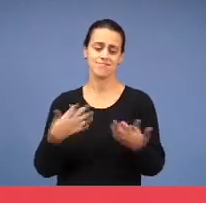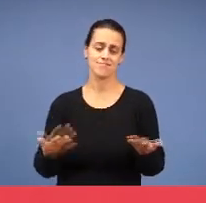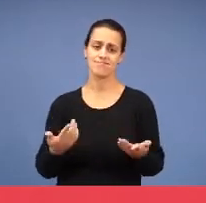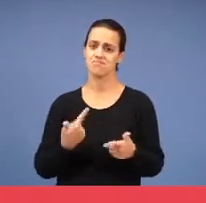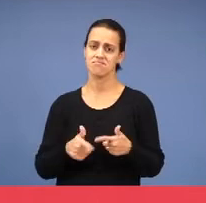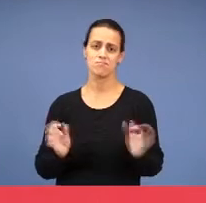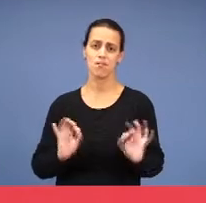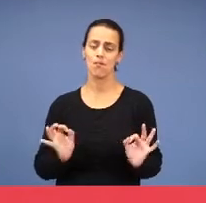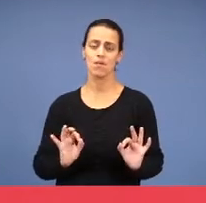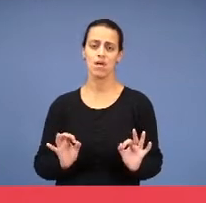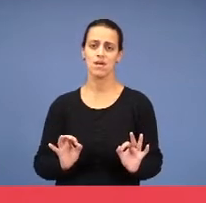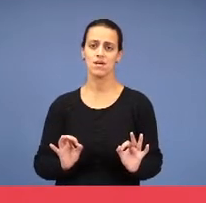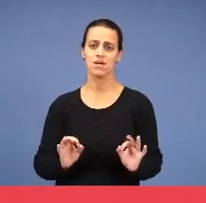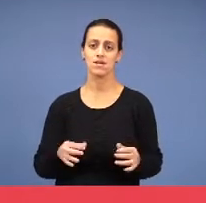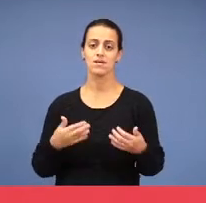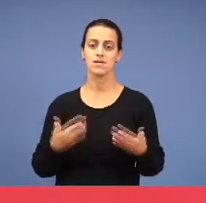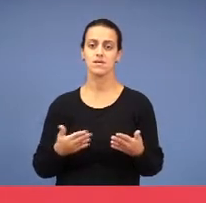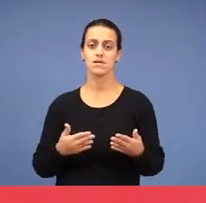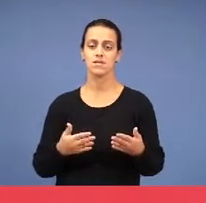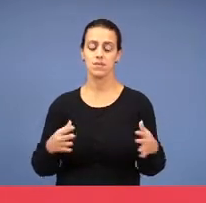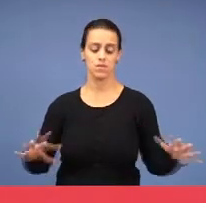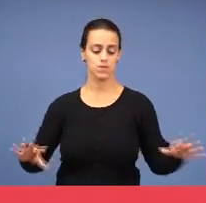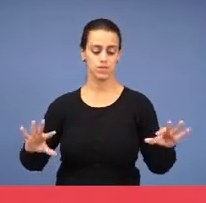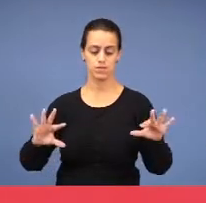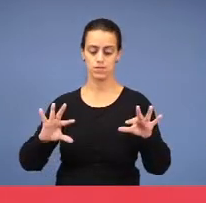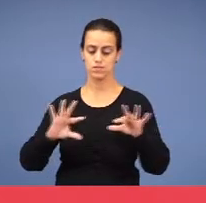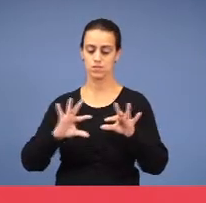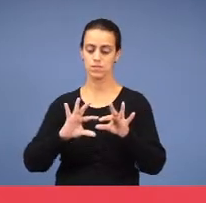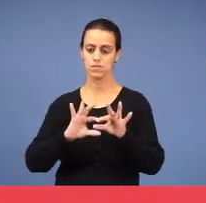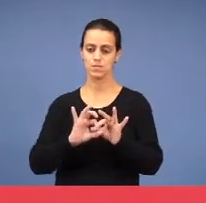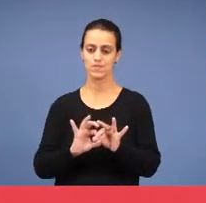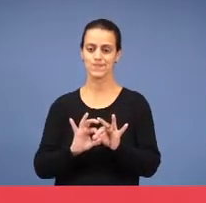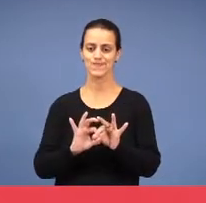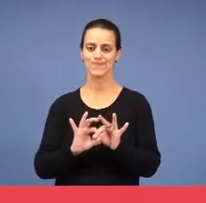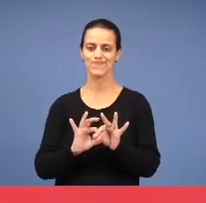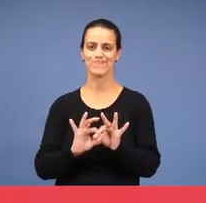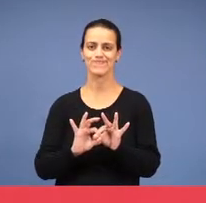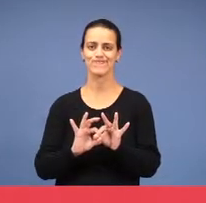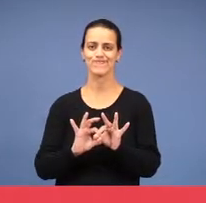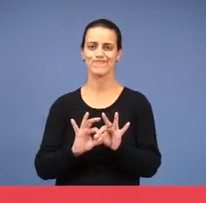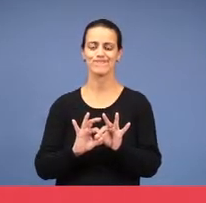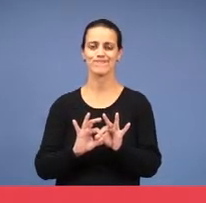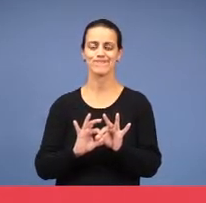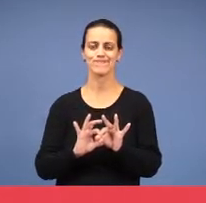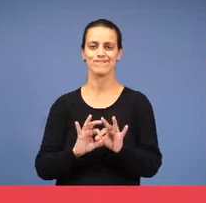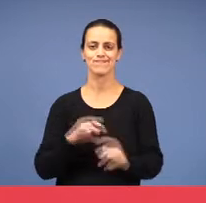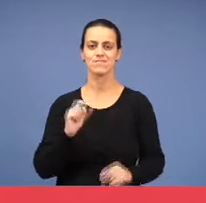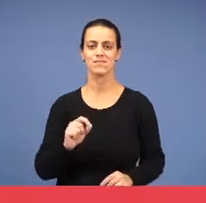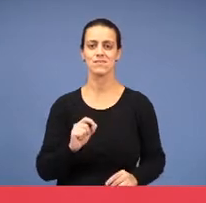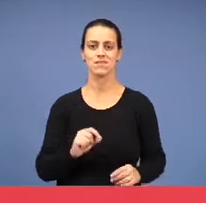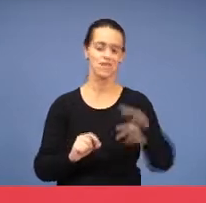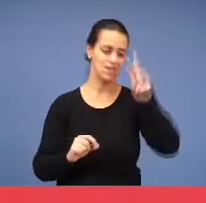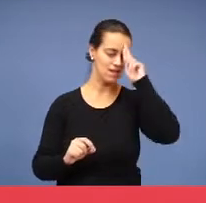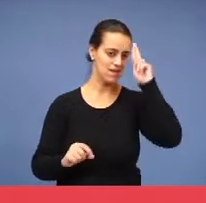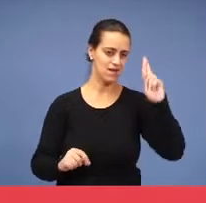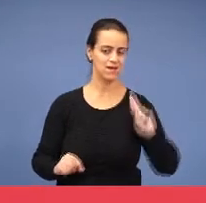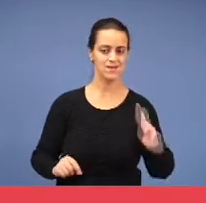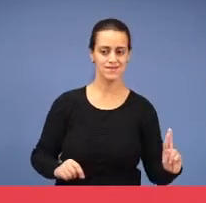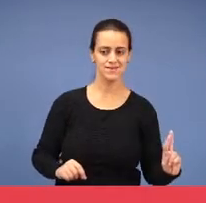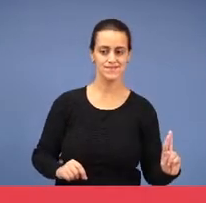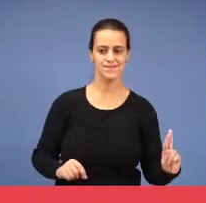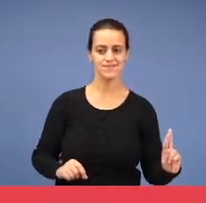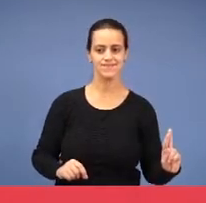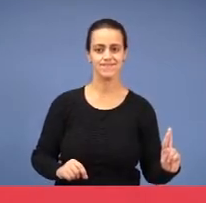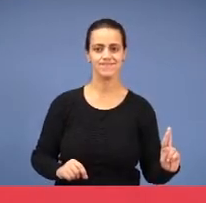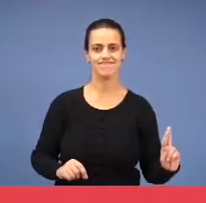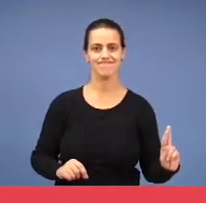problema foi que foi uma união que se deu daquilo que era do homem, da carne,